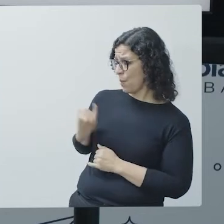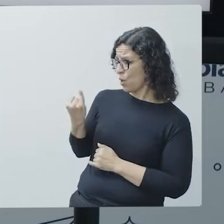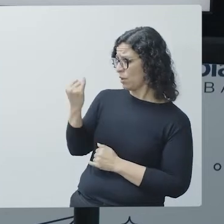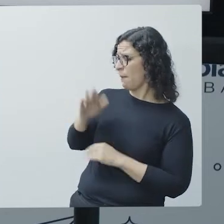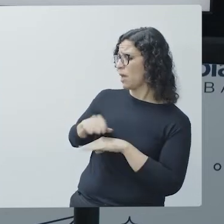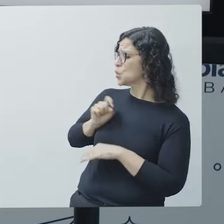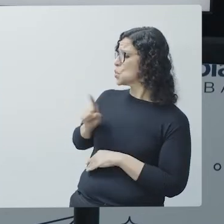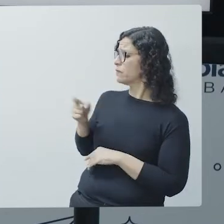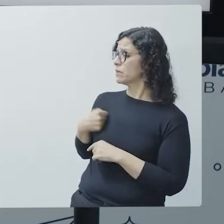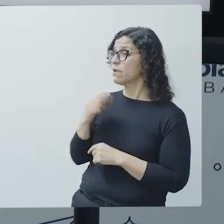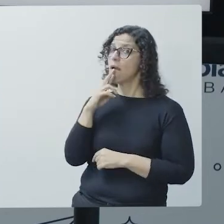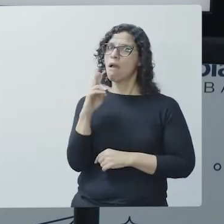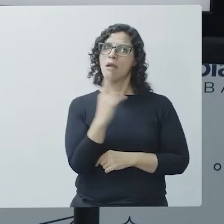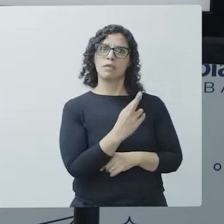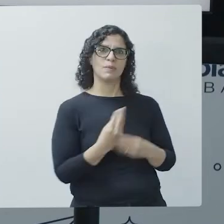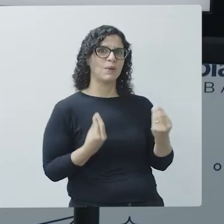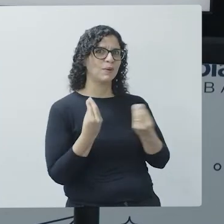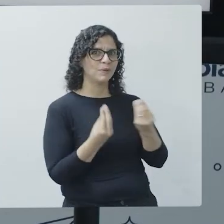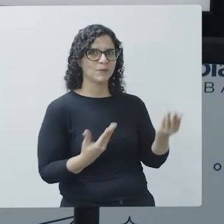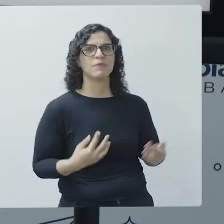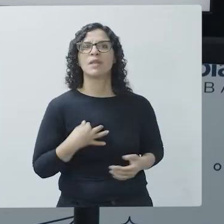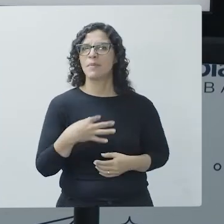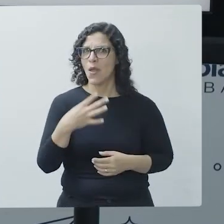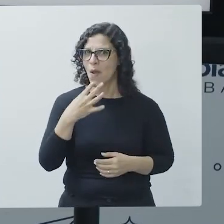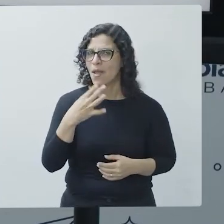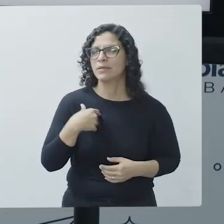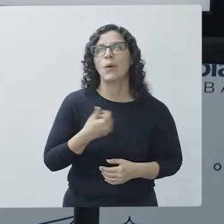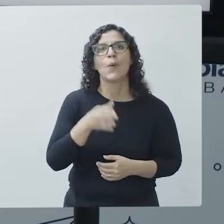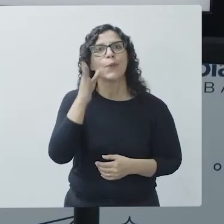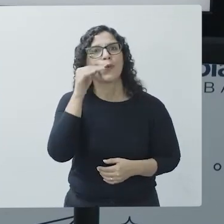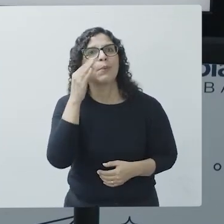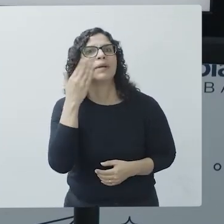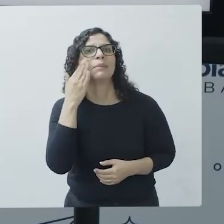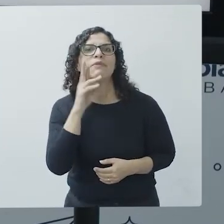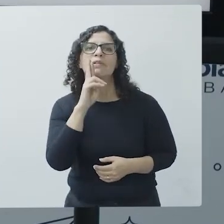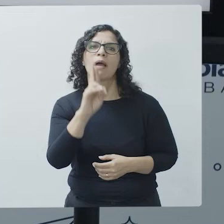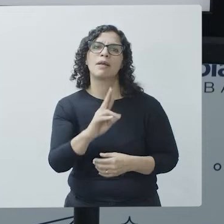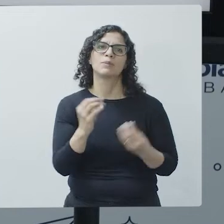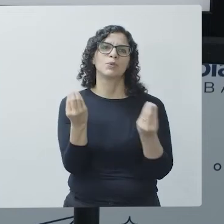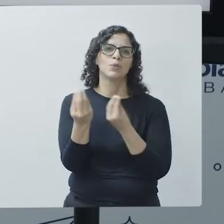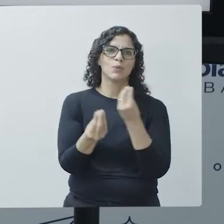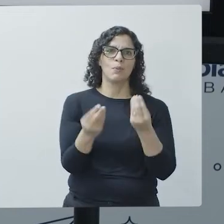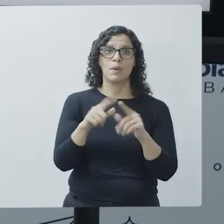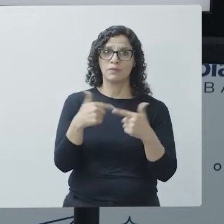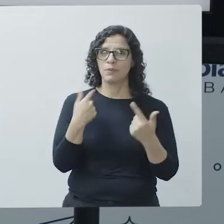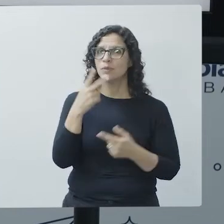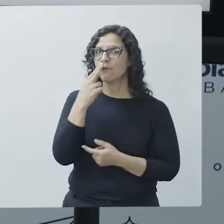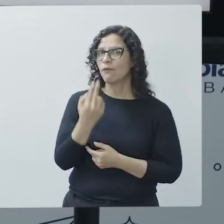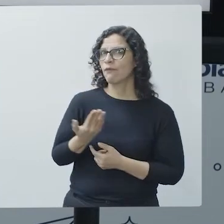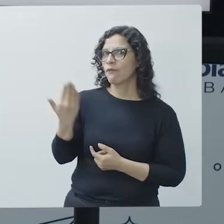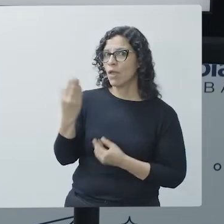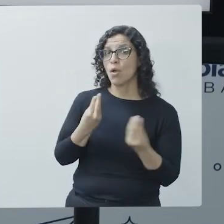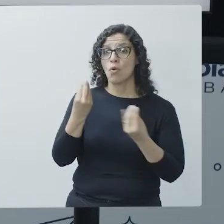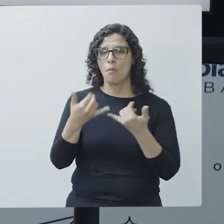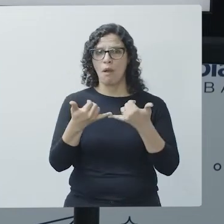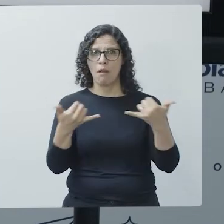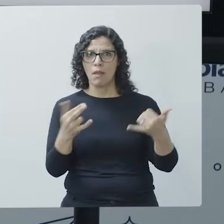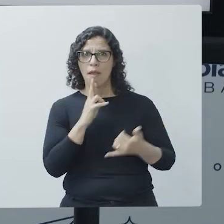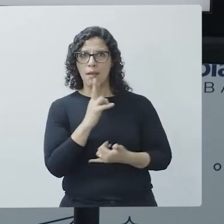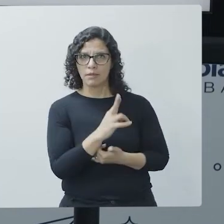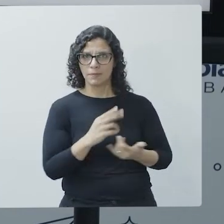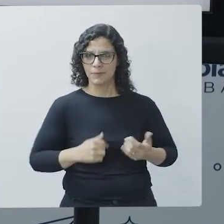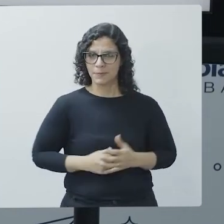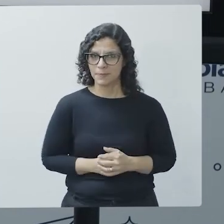que seria a sua resposta? Como vocês me conhecem, é claro que eu fico curioso para saber, mas vamos ver se a